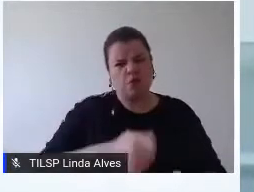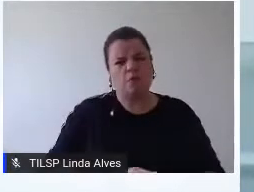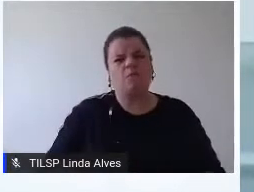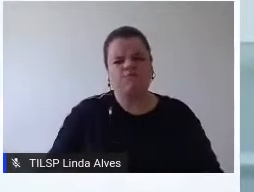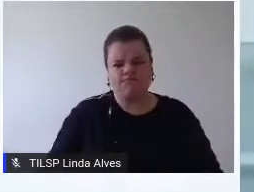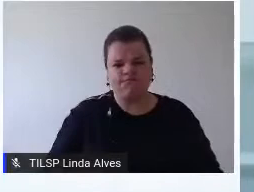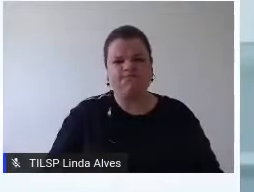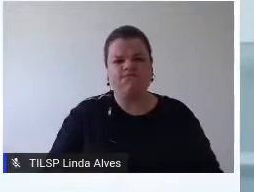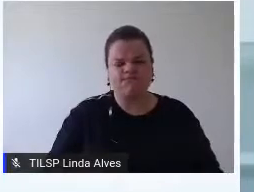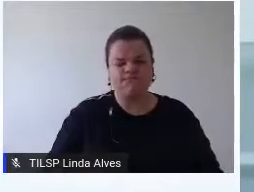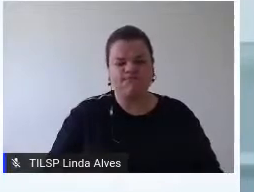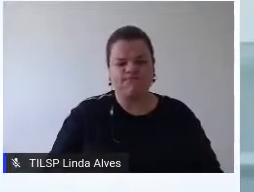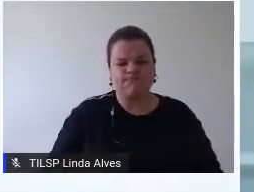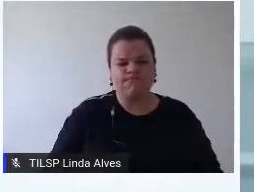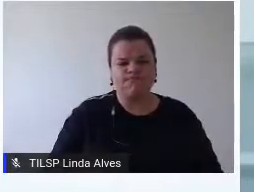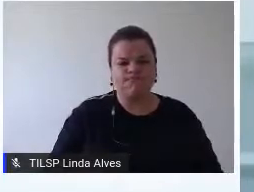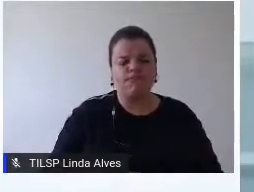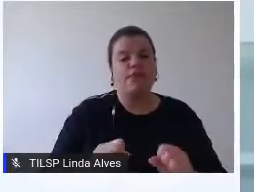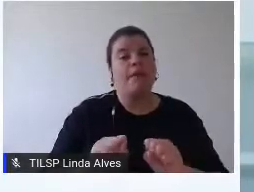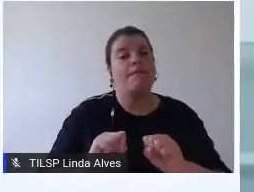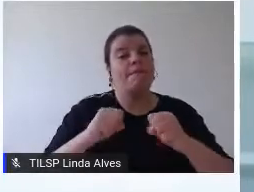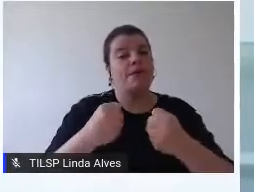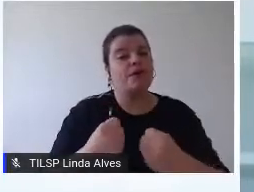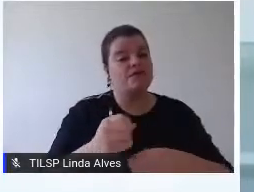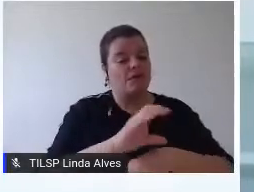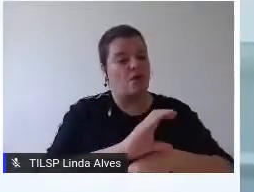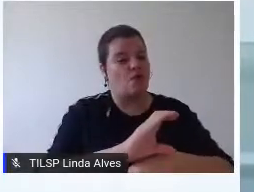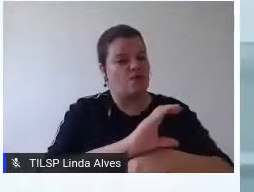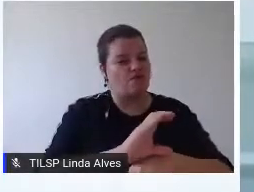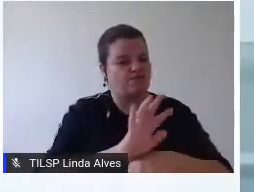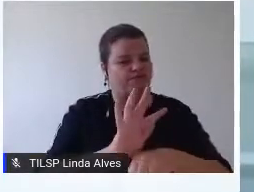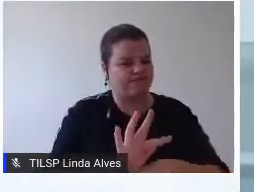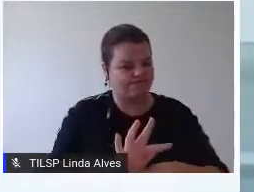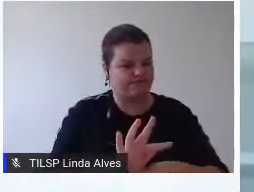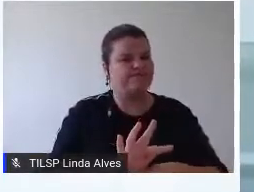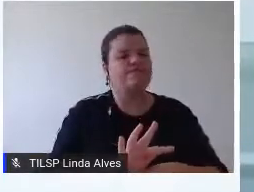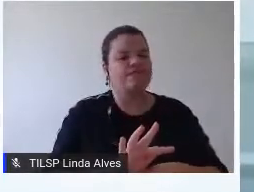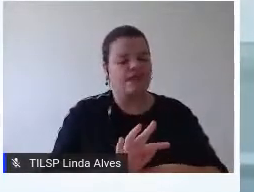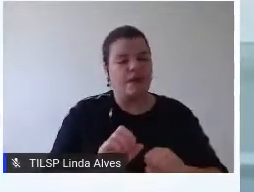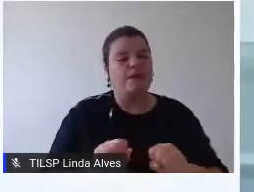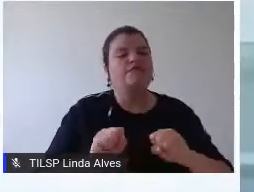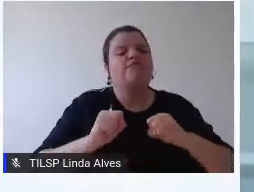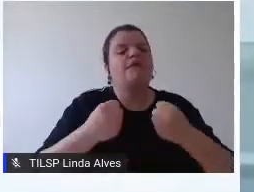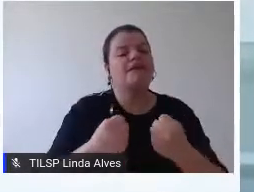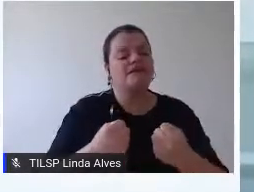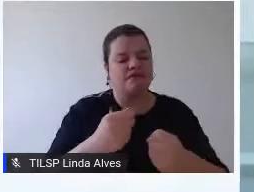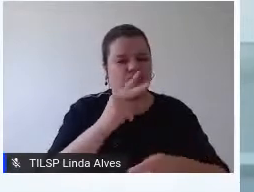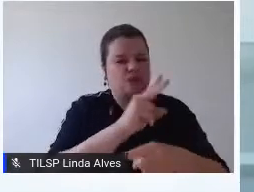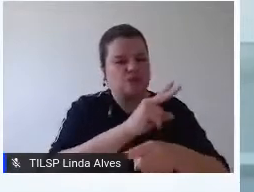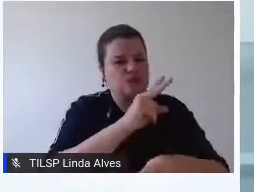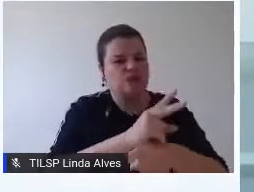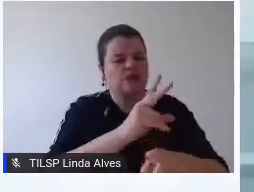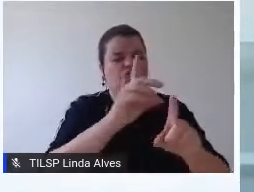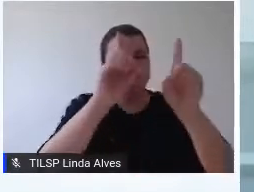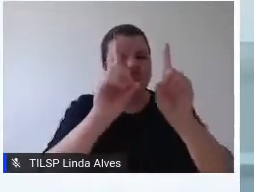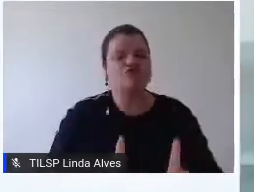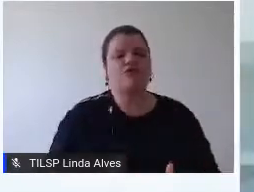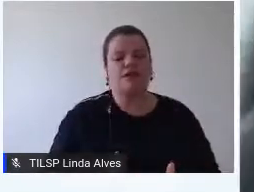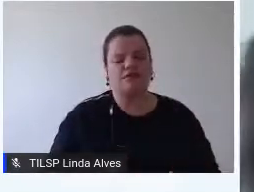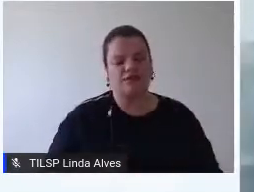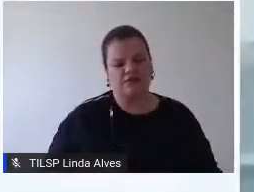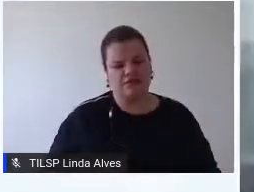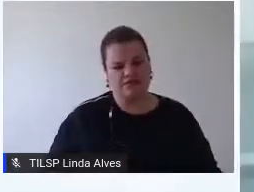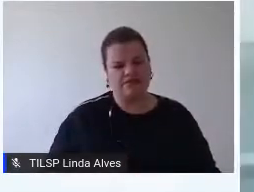que foi a preservação da Constituição, sim, preservação do Estado de Direito. Porque aí você burla a